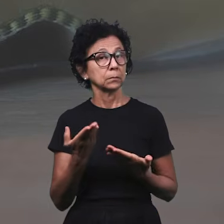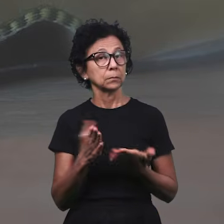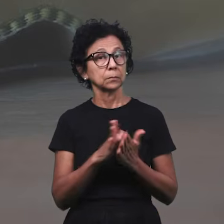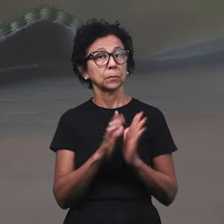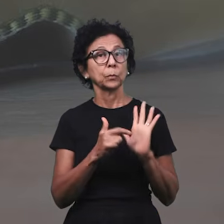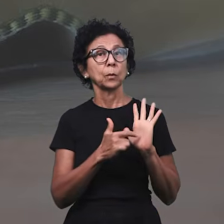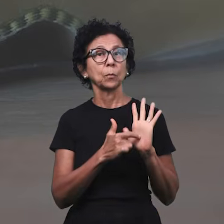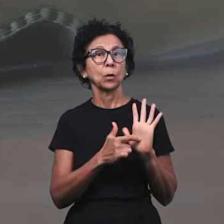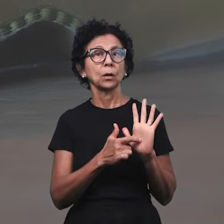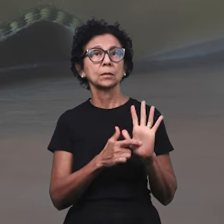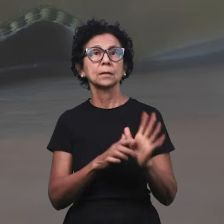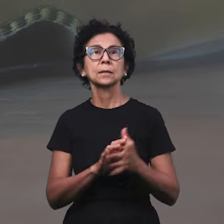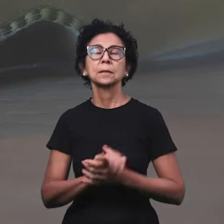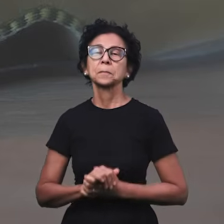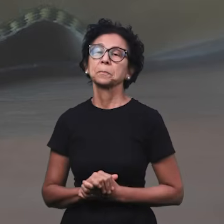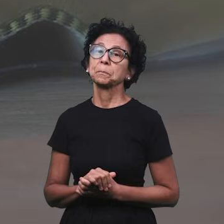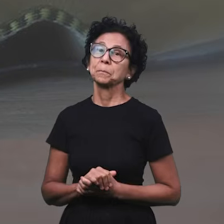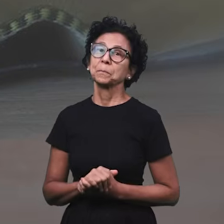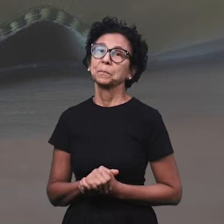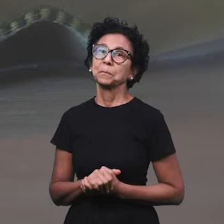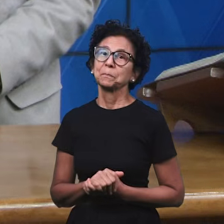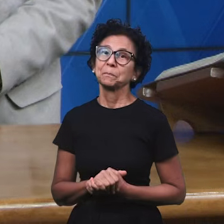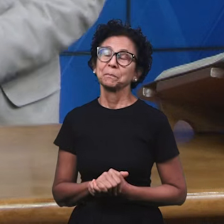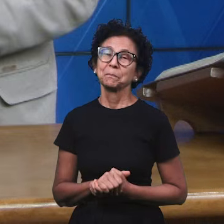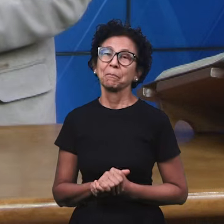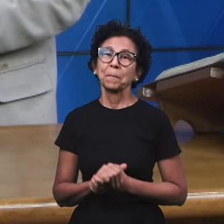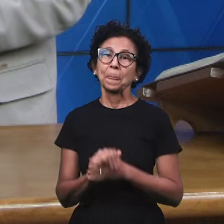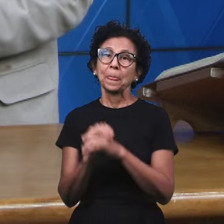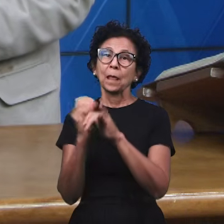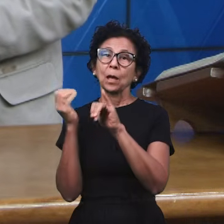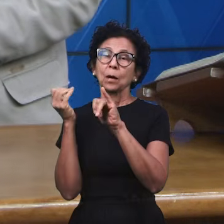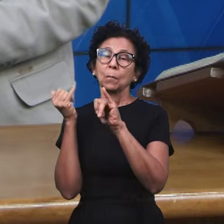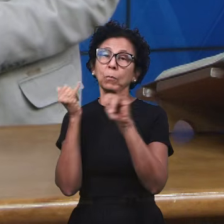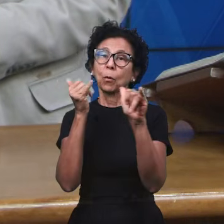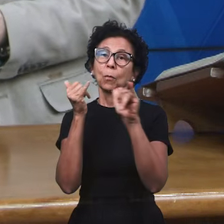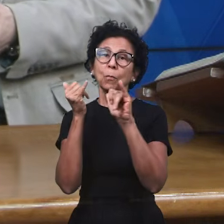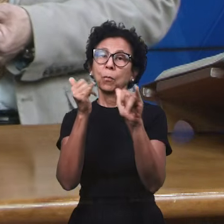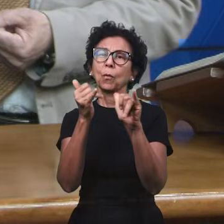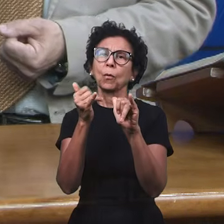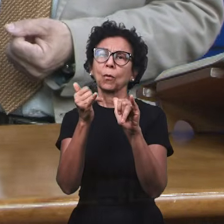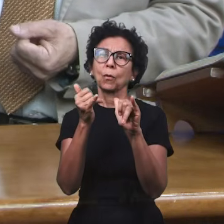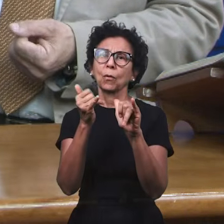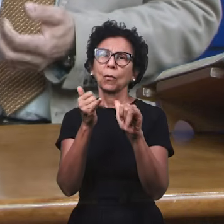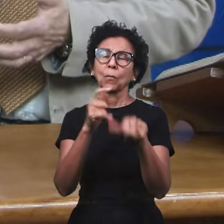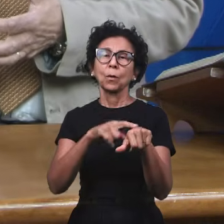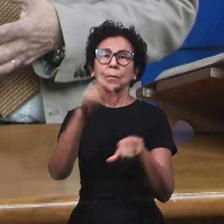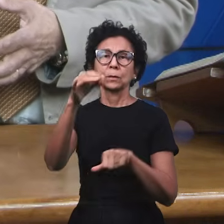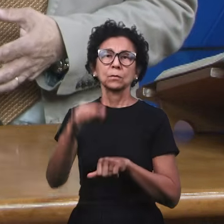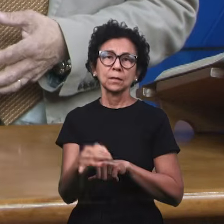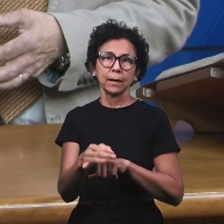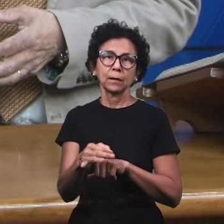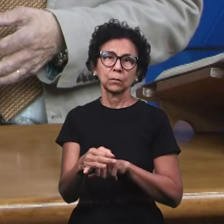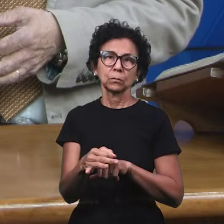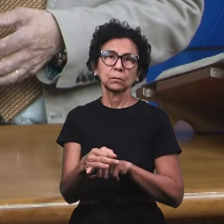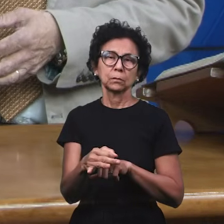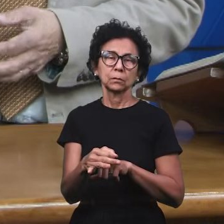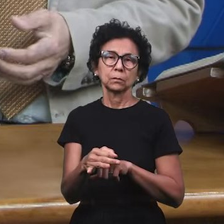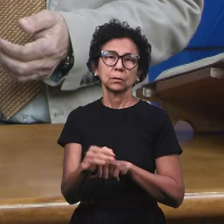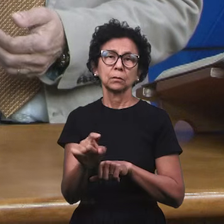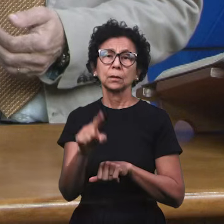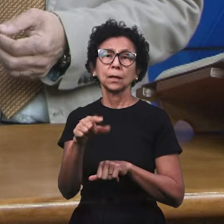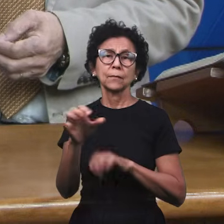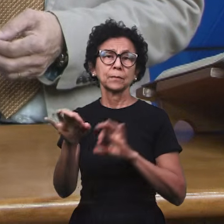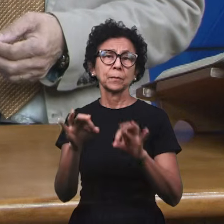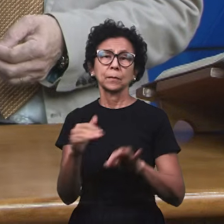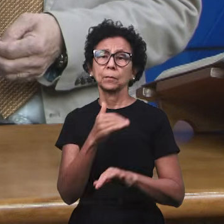sonido incerto, quem se preparará para a batalha? No sentido prático, nós vamos ver aqui no ambiente de trabalho exatamente isso. É